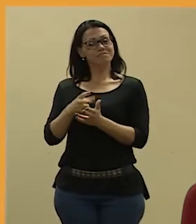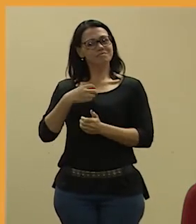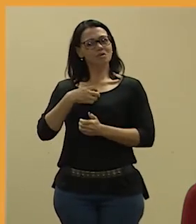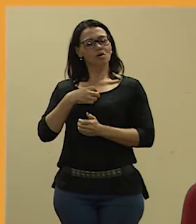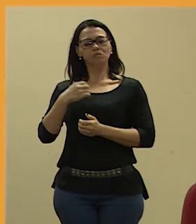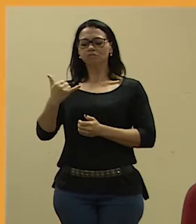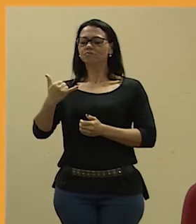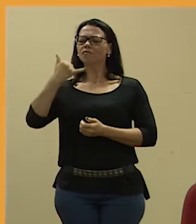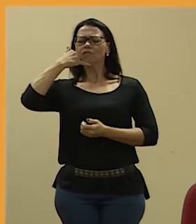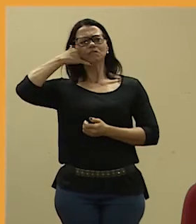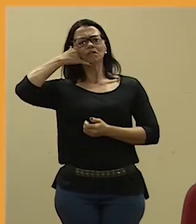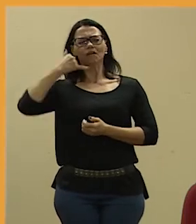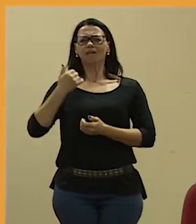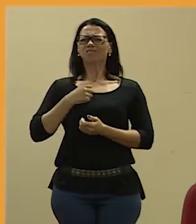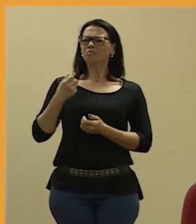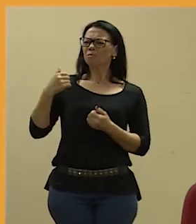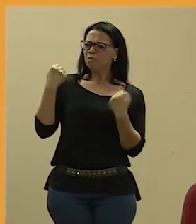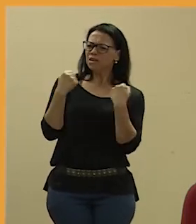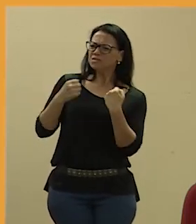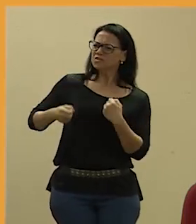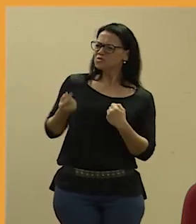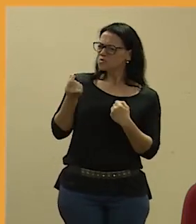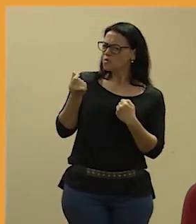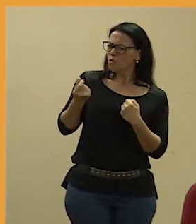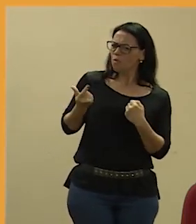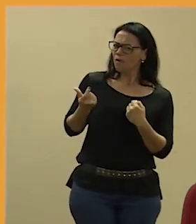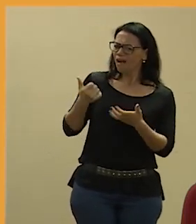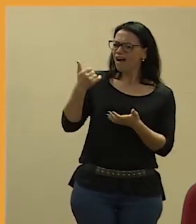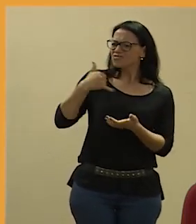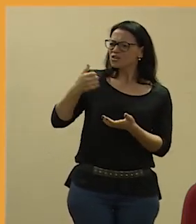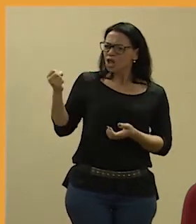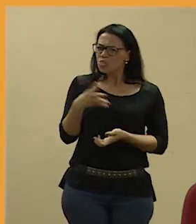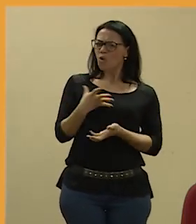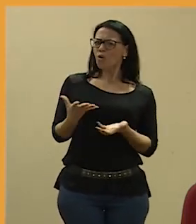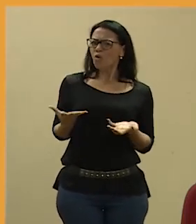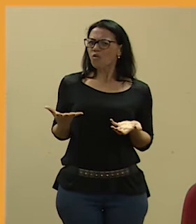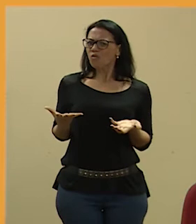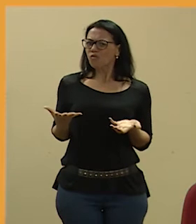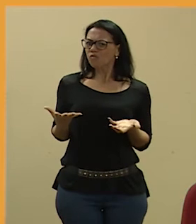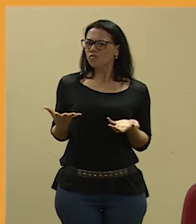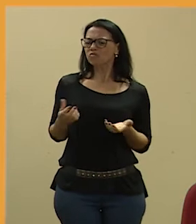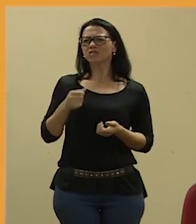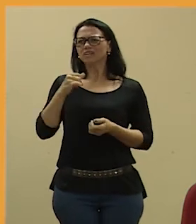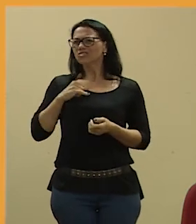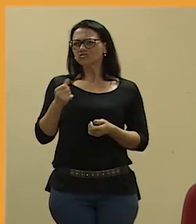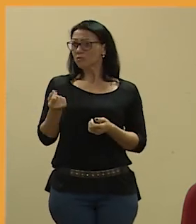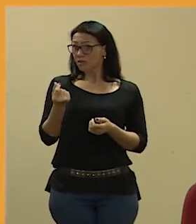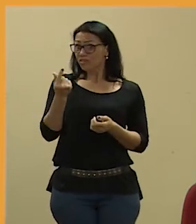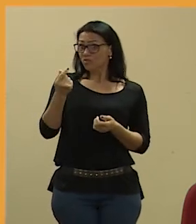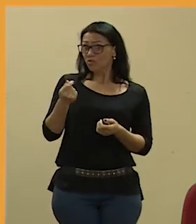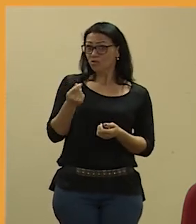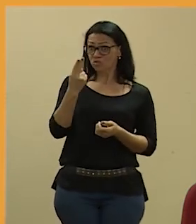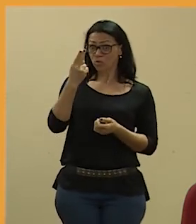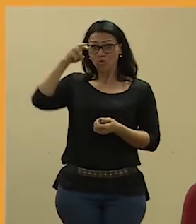celular a mas não vou comprar um celular só pra fazer isso não vai é o uso que você tem a mais você falou que o sábado 2 mil reais vão ser muito bons mas vão ser bons tá